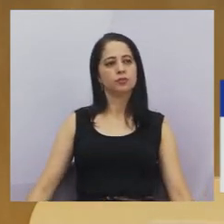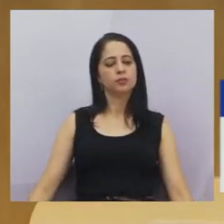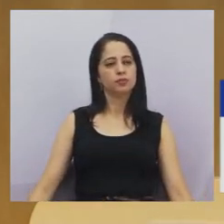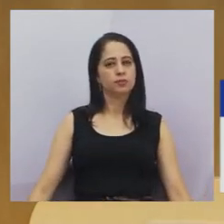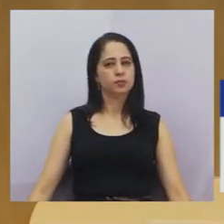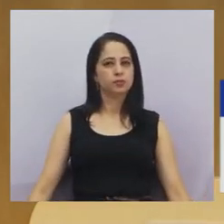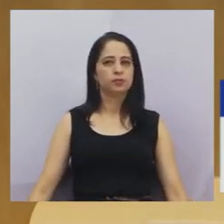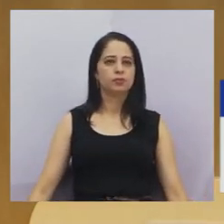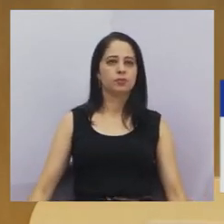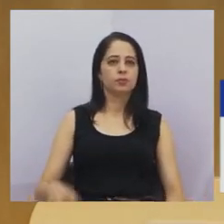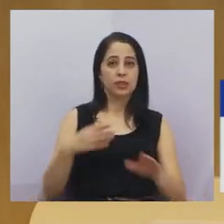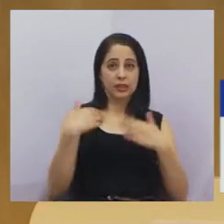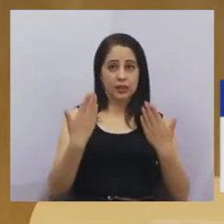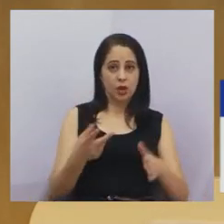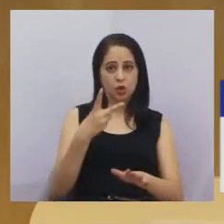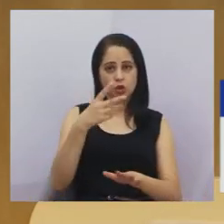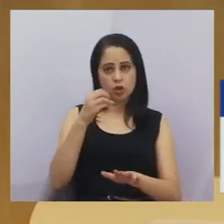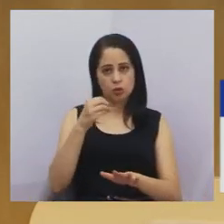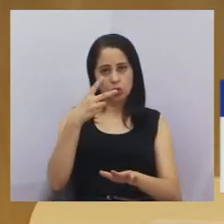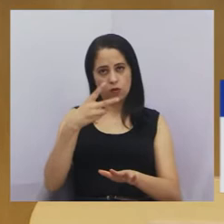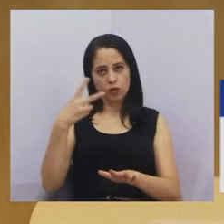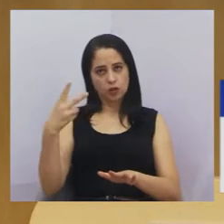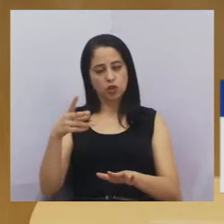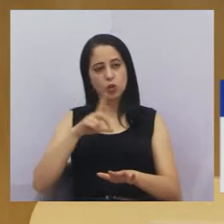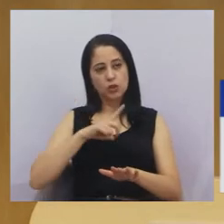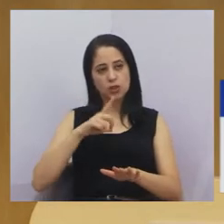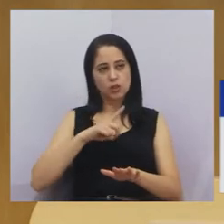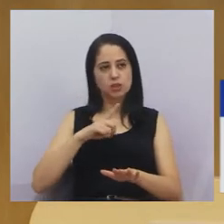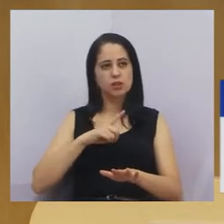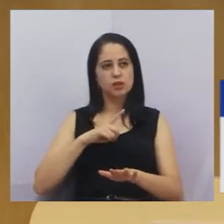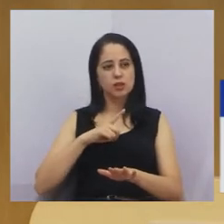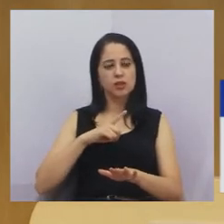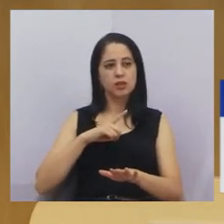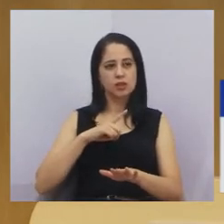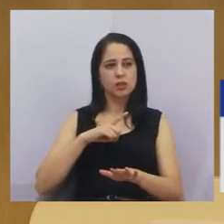Então, em 2022, existe...